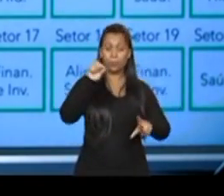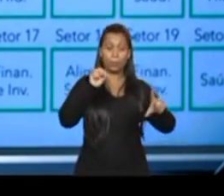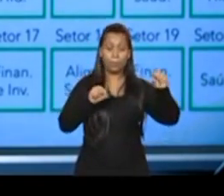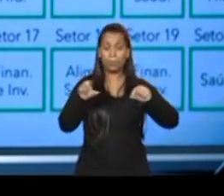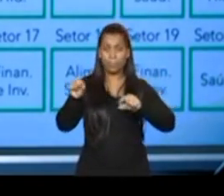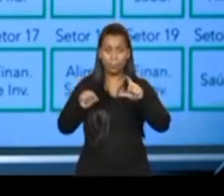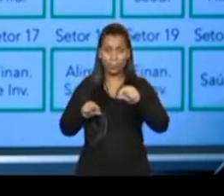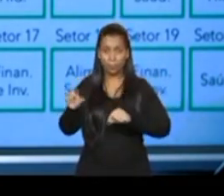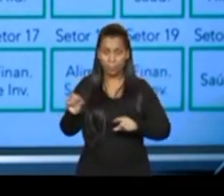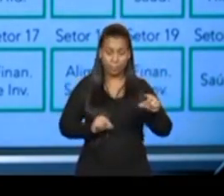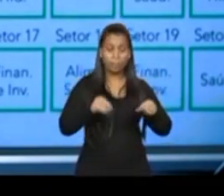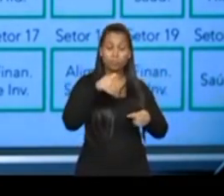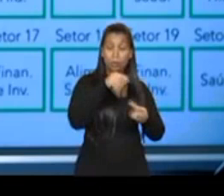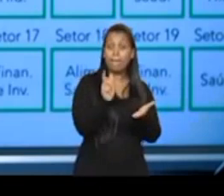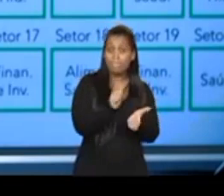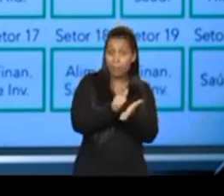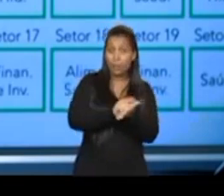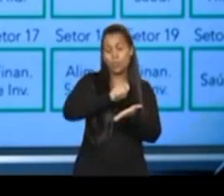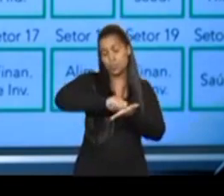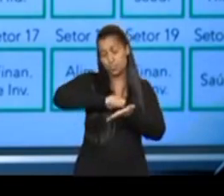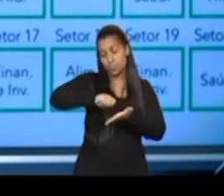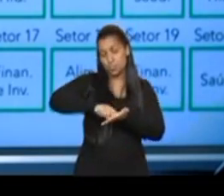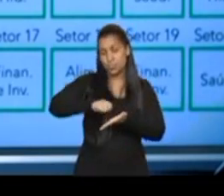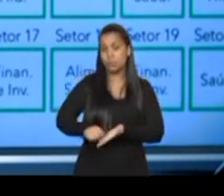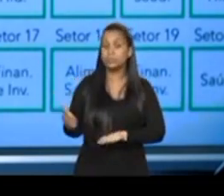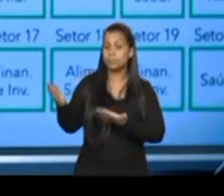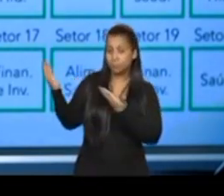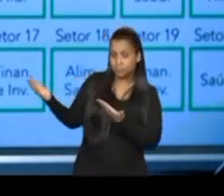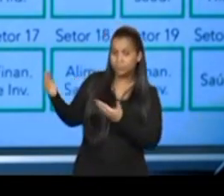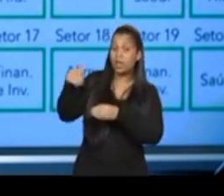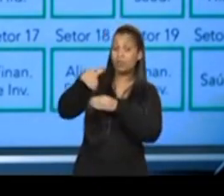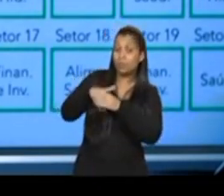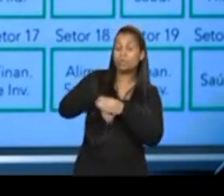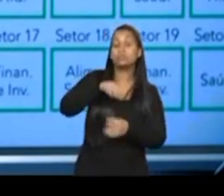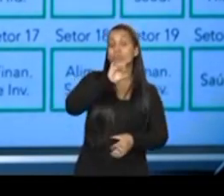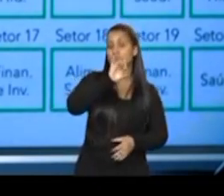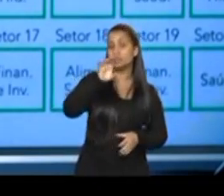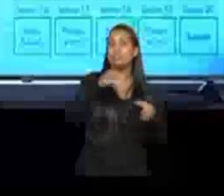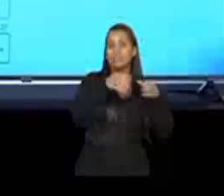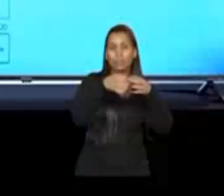papel. A figura nos mostra as votações de cada setor.